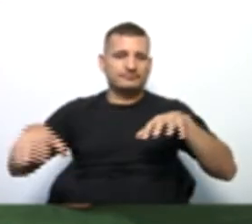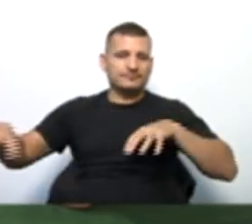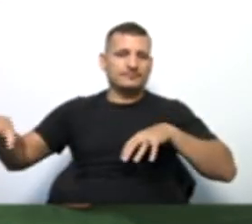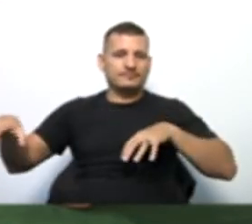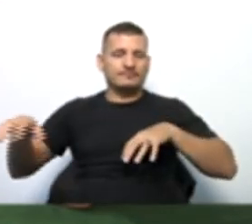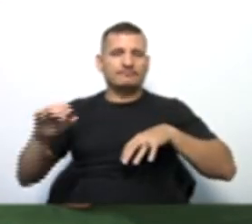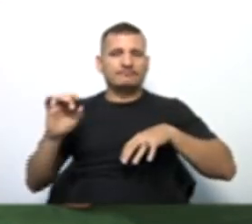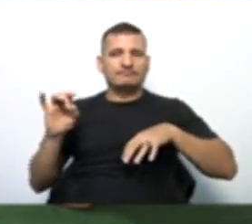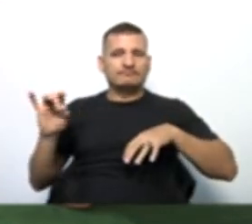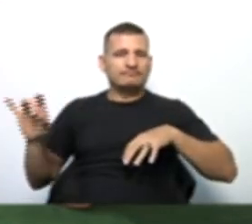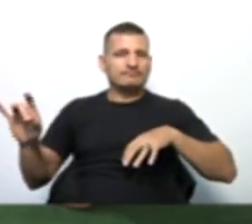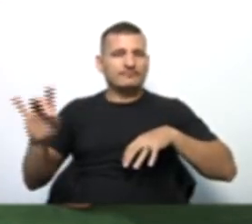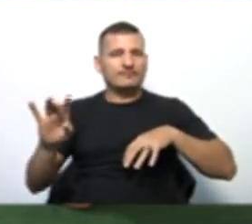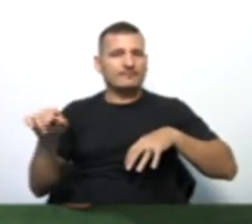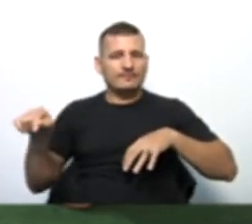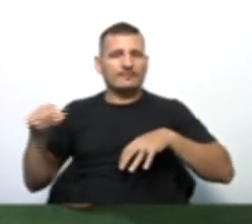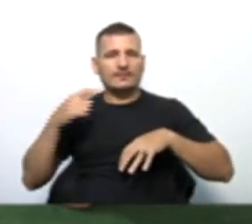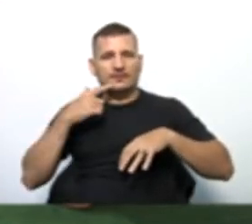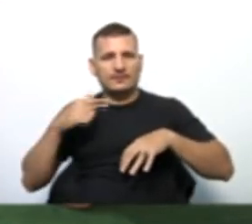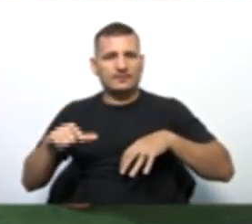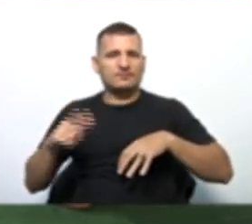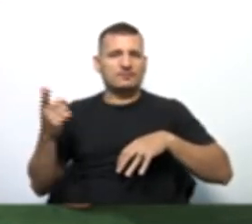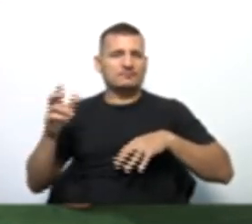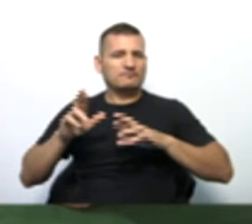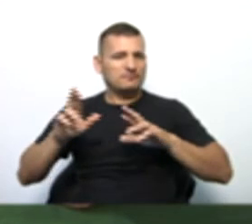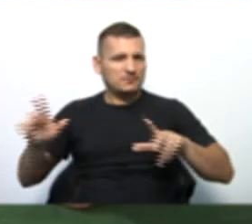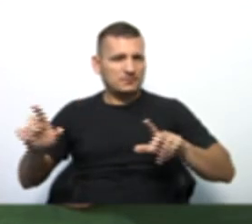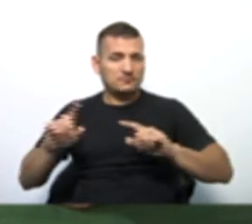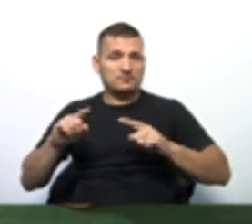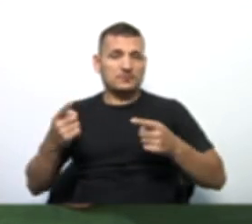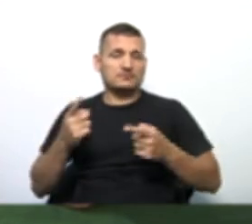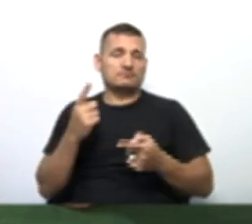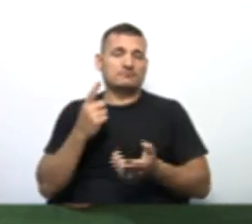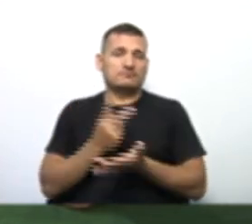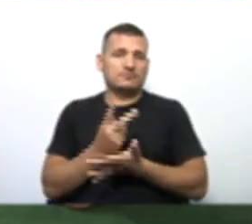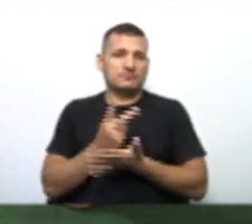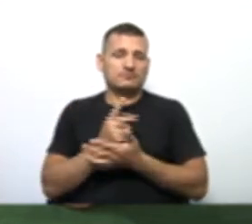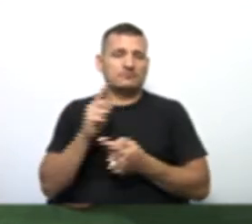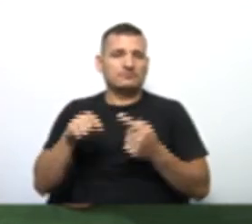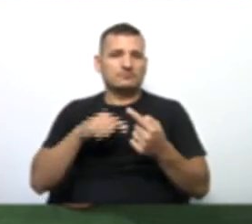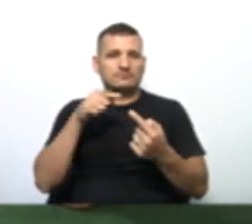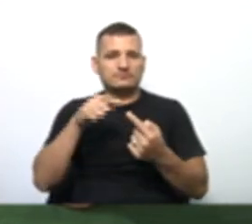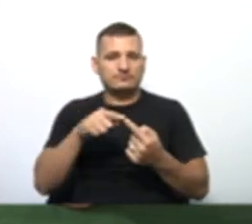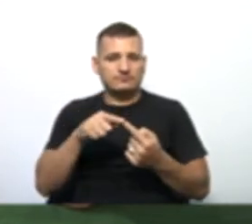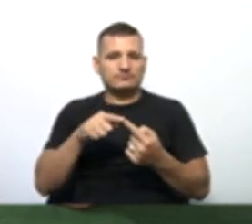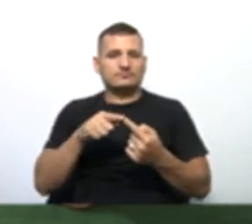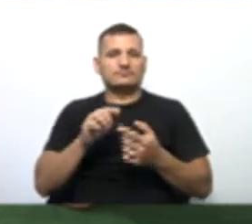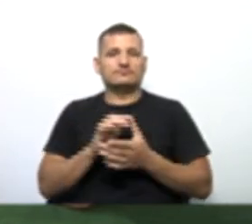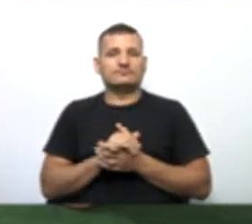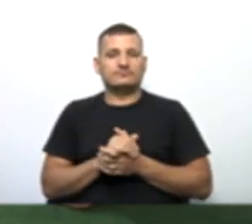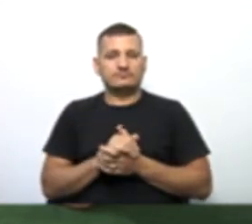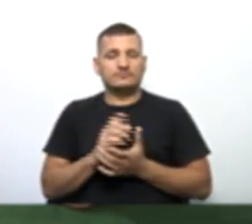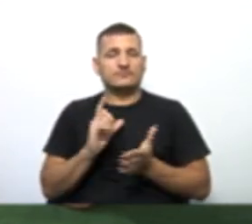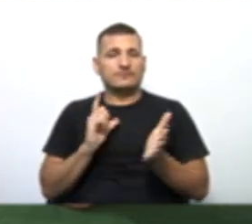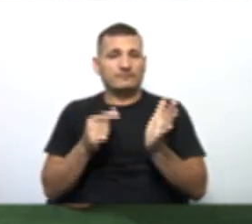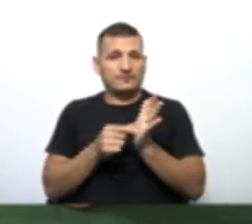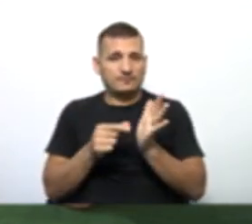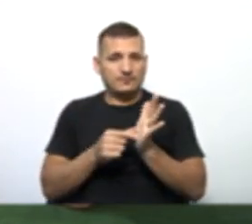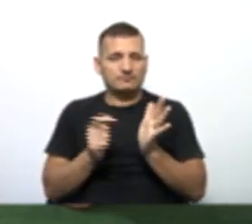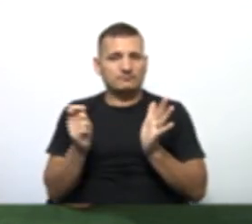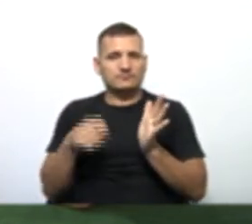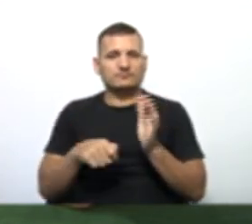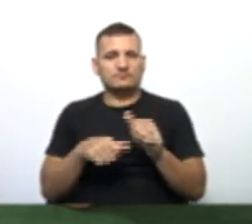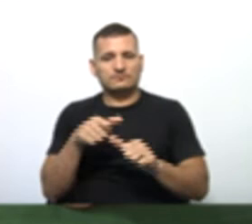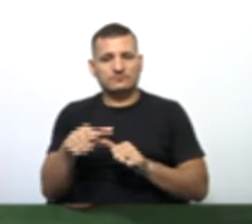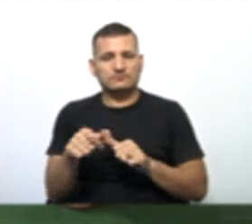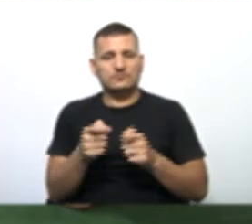falando uma língua sobre um cenário diferente, mas com o mesmo objetivo, Mas por quê? Eles usam ferramentas que permitem essa questão de modificação,